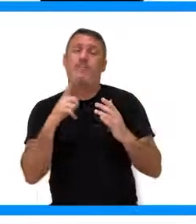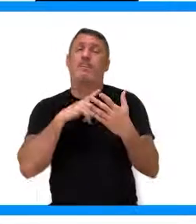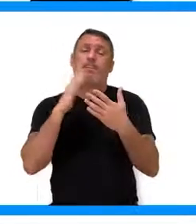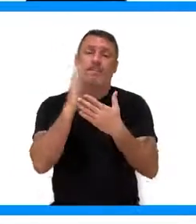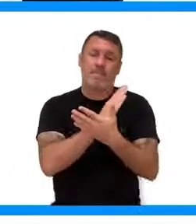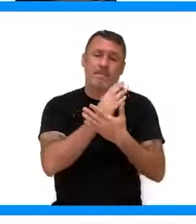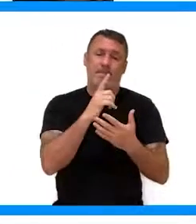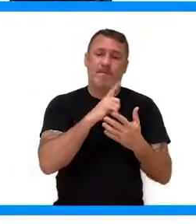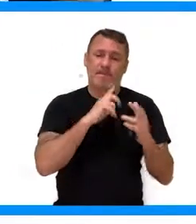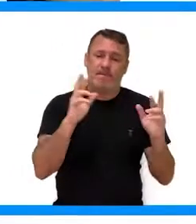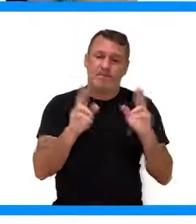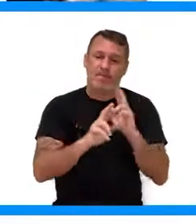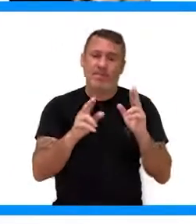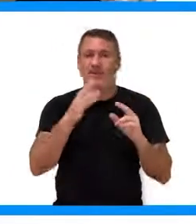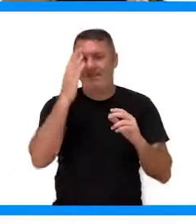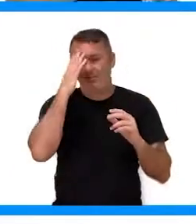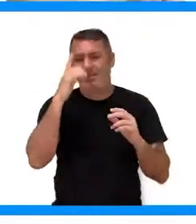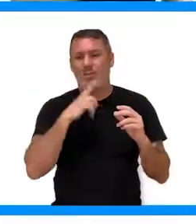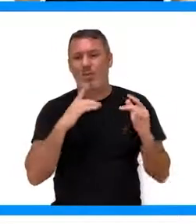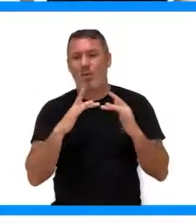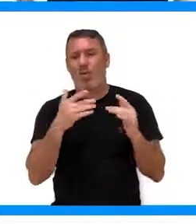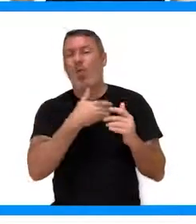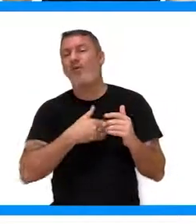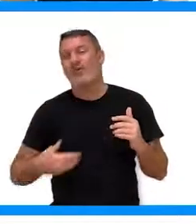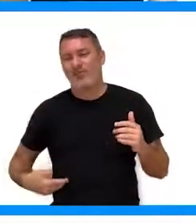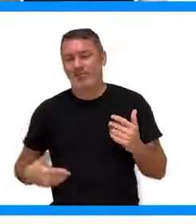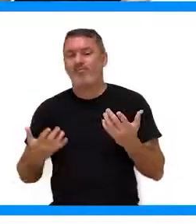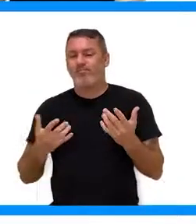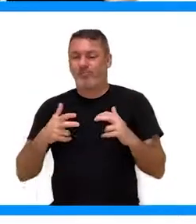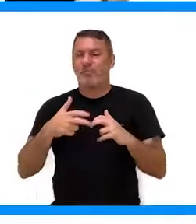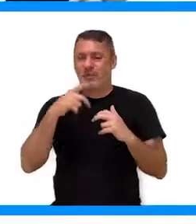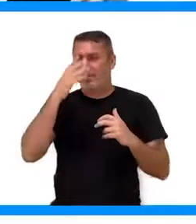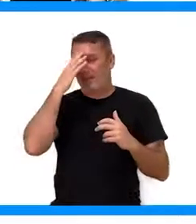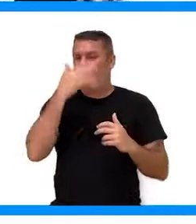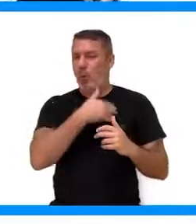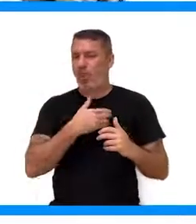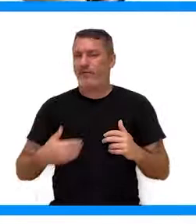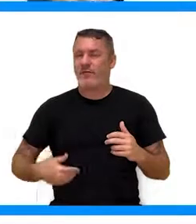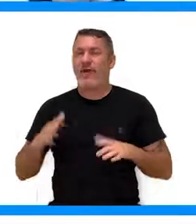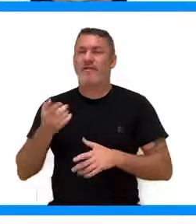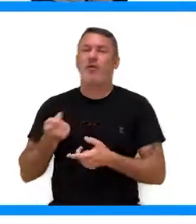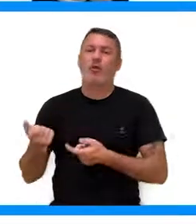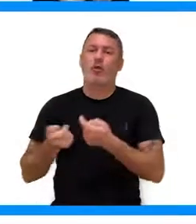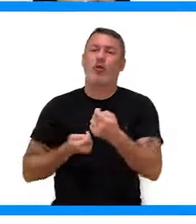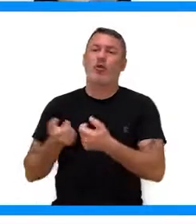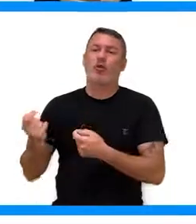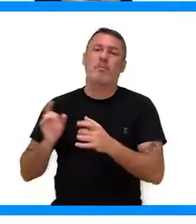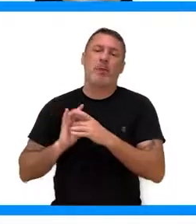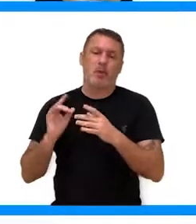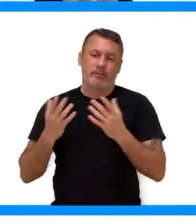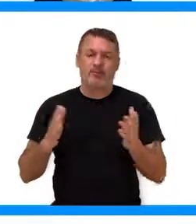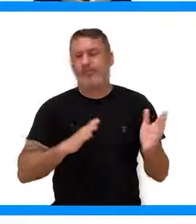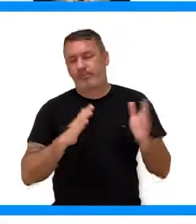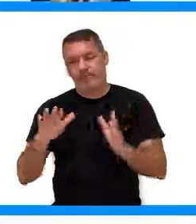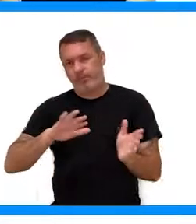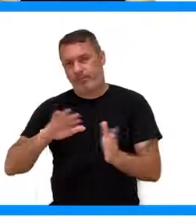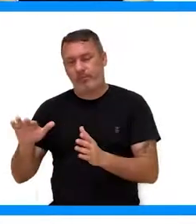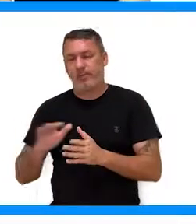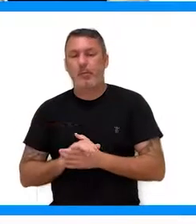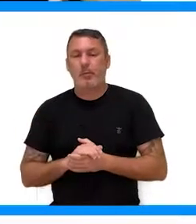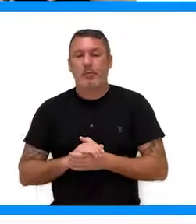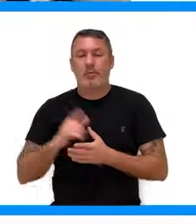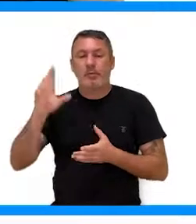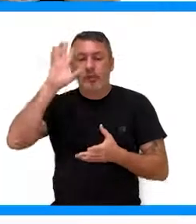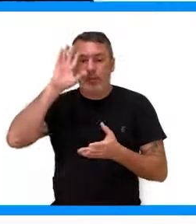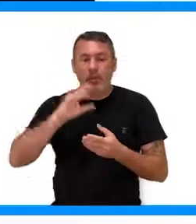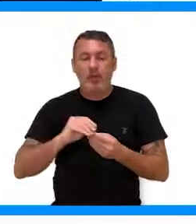deles que tenham vínculos, relações, lobbies com governos. Importante nós analisarmos isso aqui com um pouquinho mais de criticidade, tá bom? Então